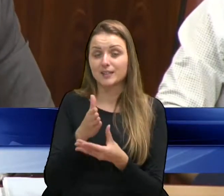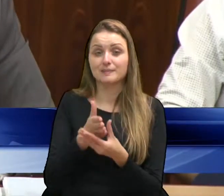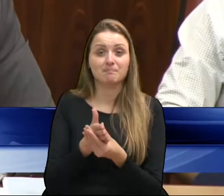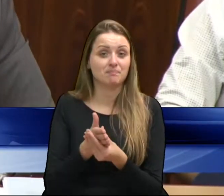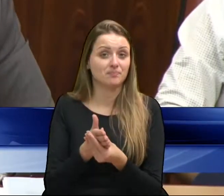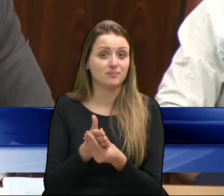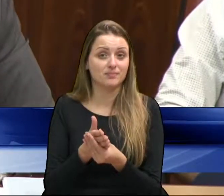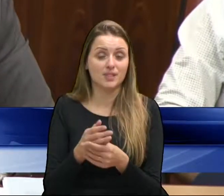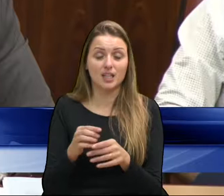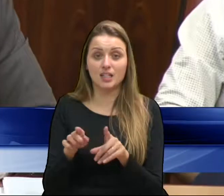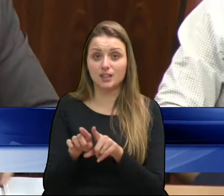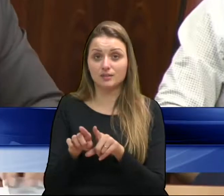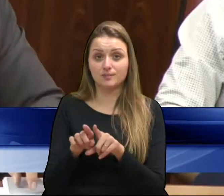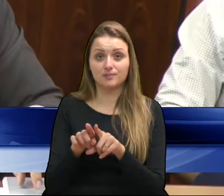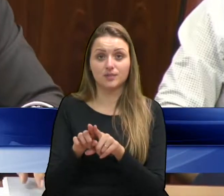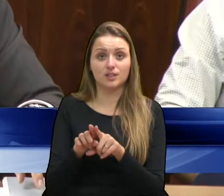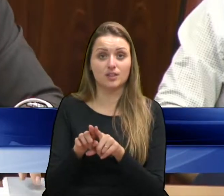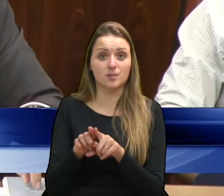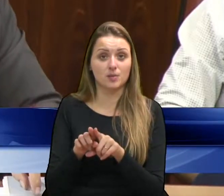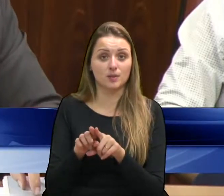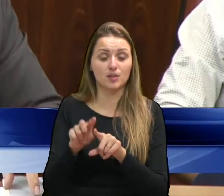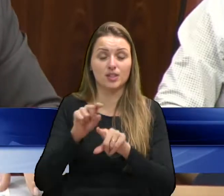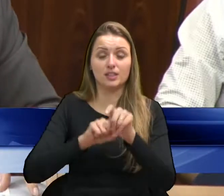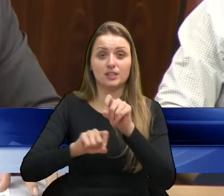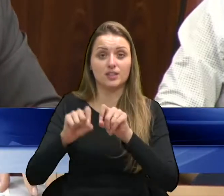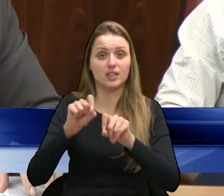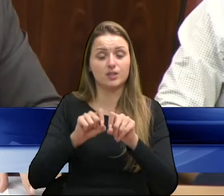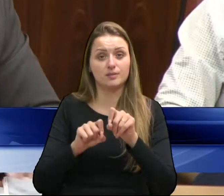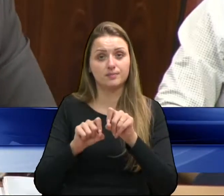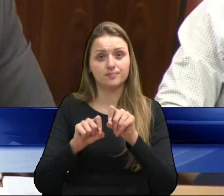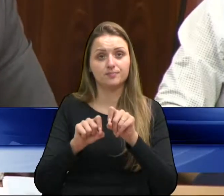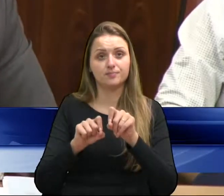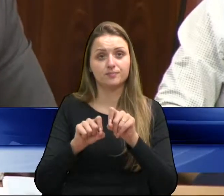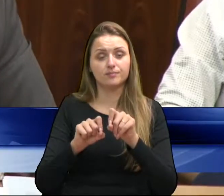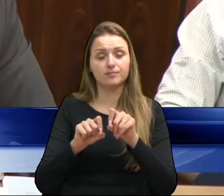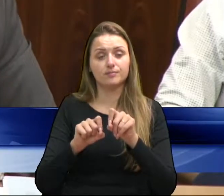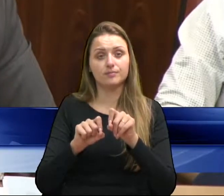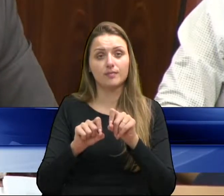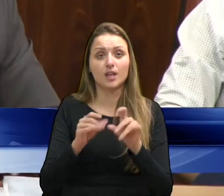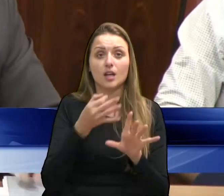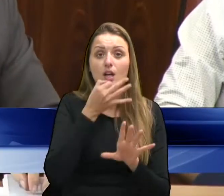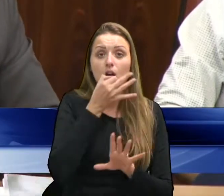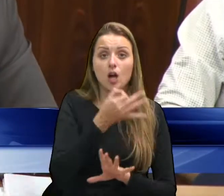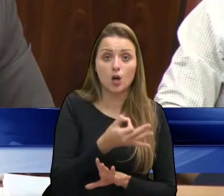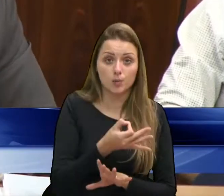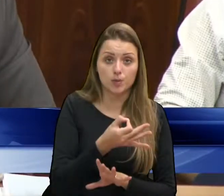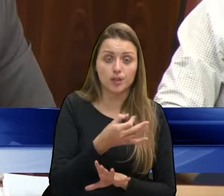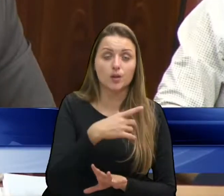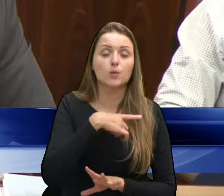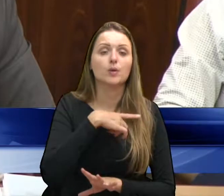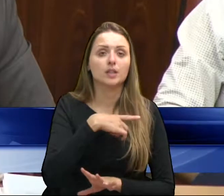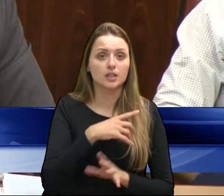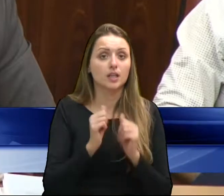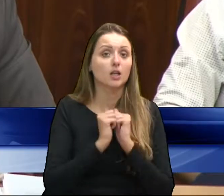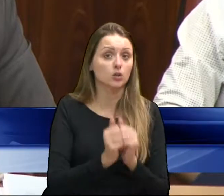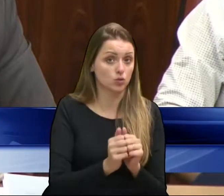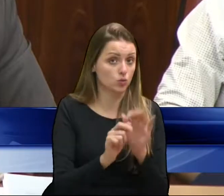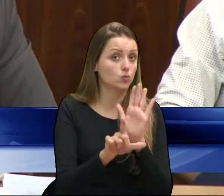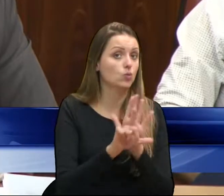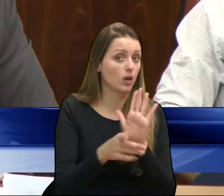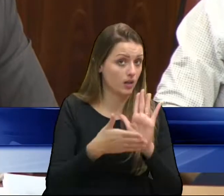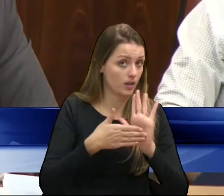mais recurso, ela resguarda essas condições editais. Então, a sugestão é que se traga ela para a lei,